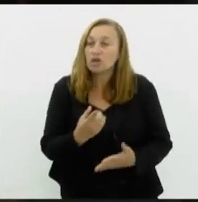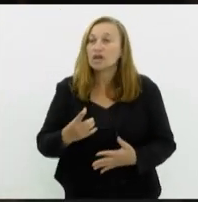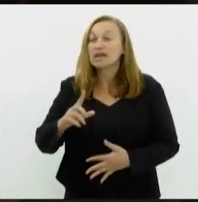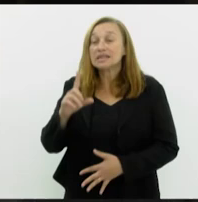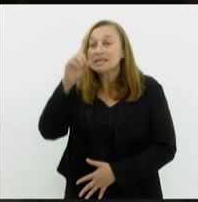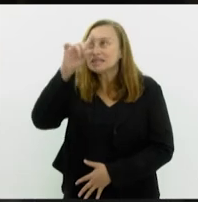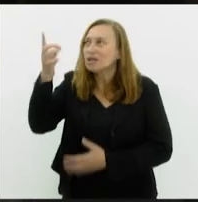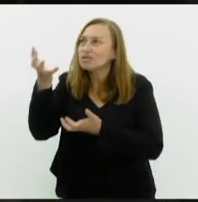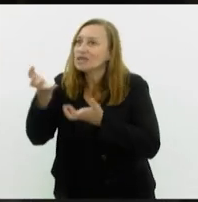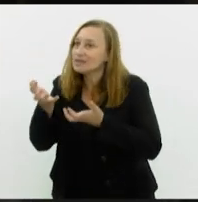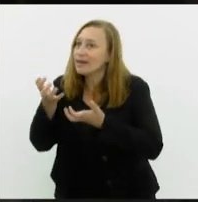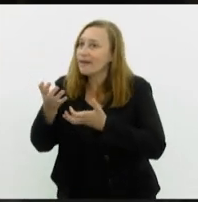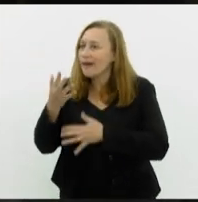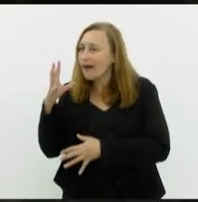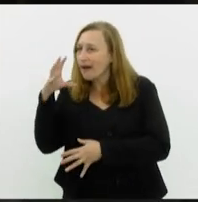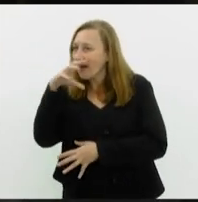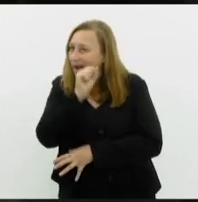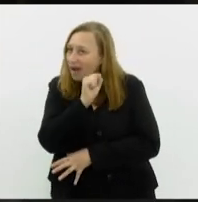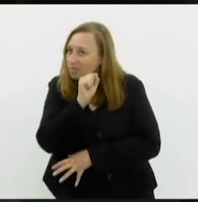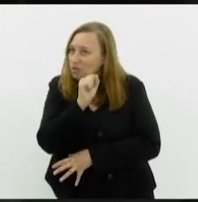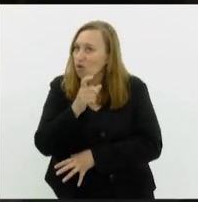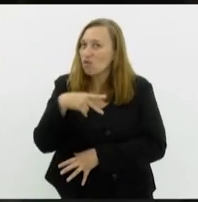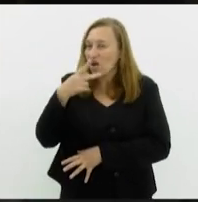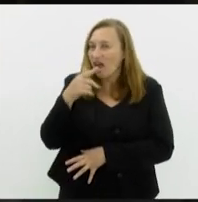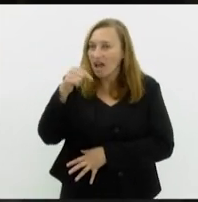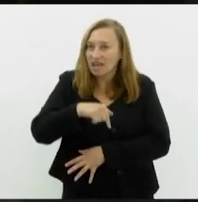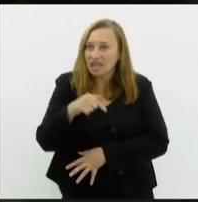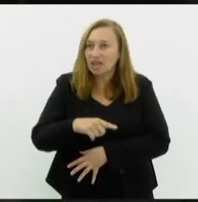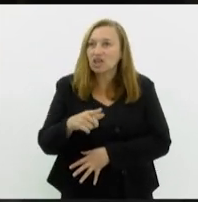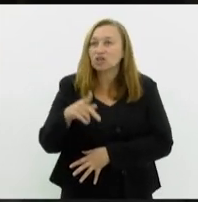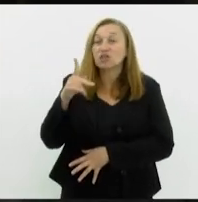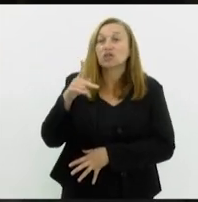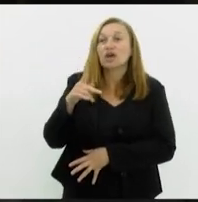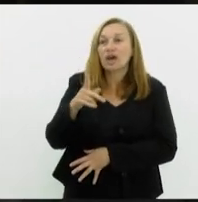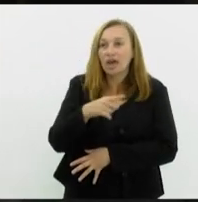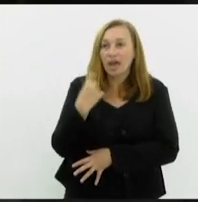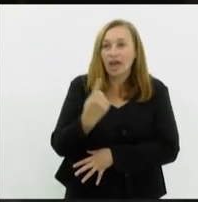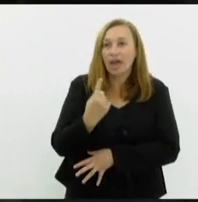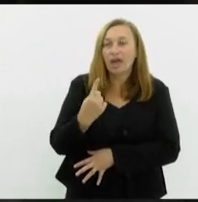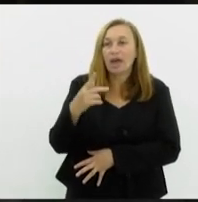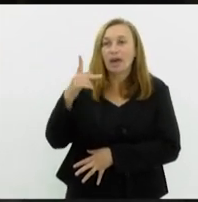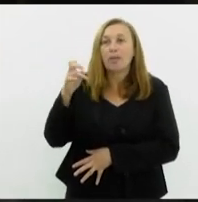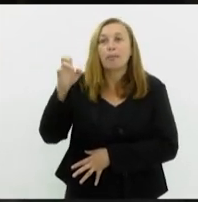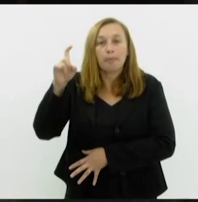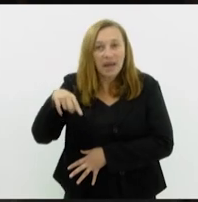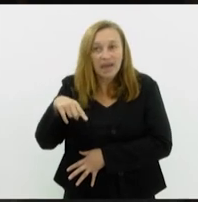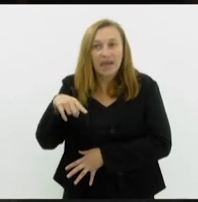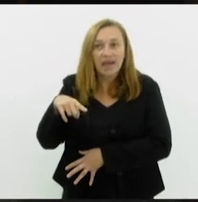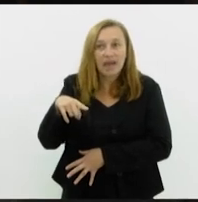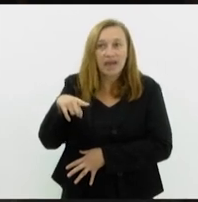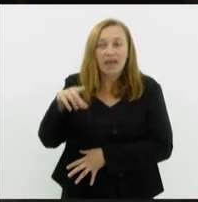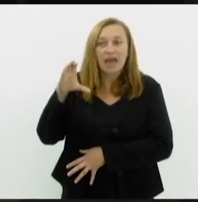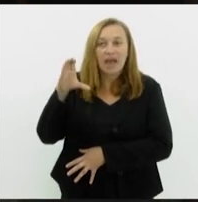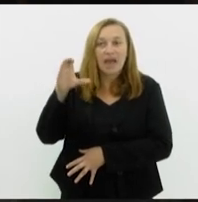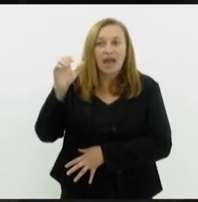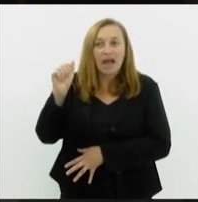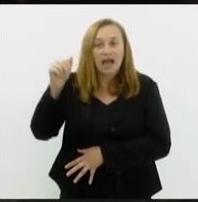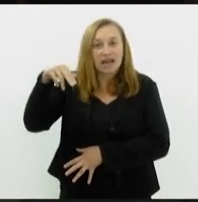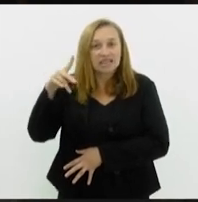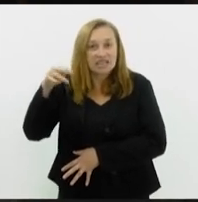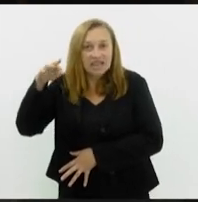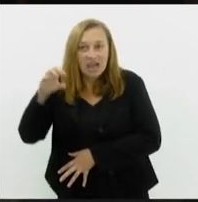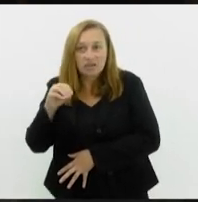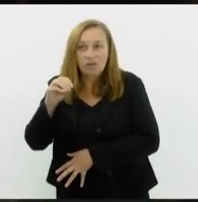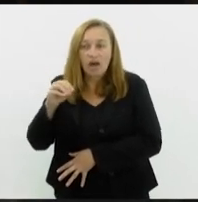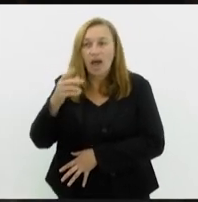logo, que também, vou falar aqui, é o nosso pré-candidato a prefeito do nosso município. Né? E pela